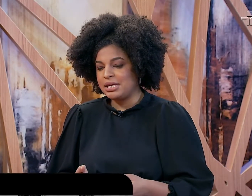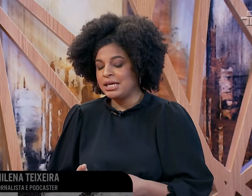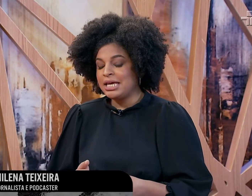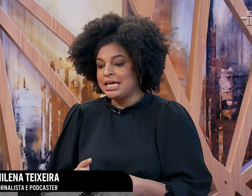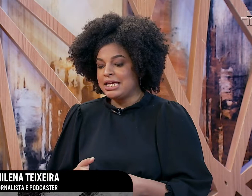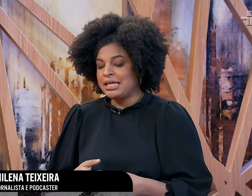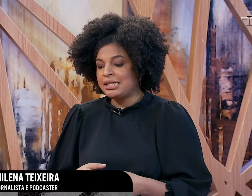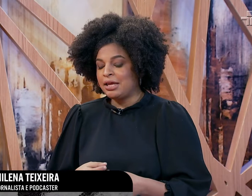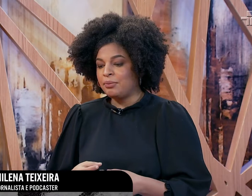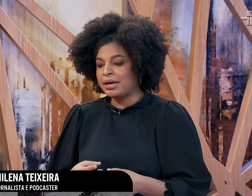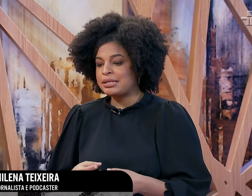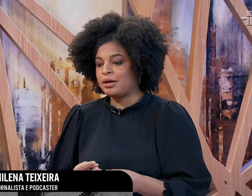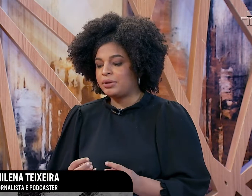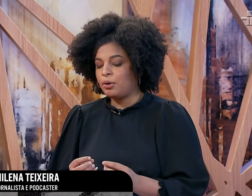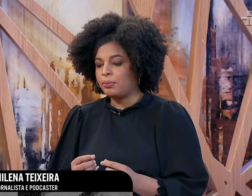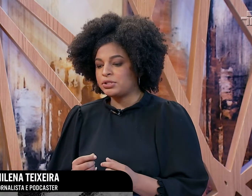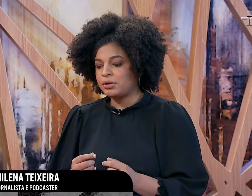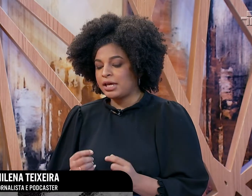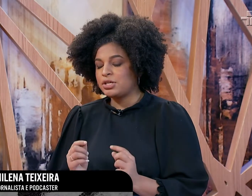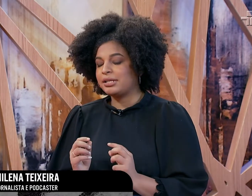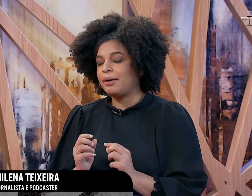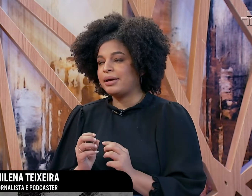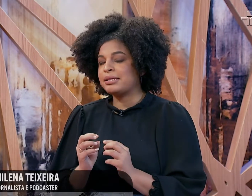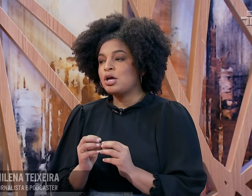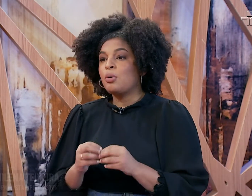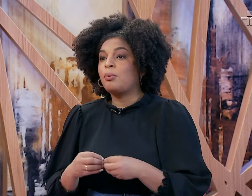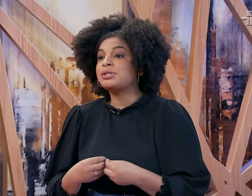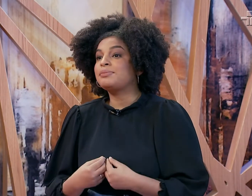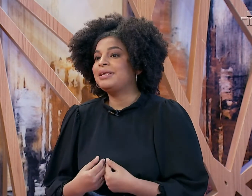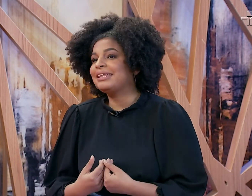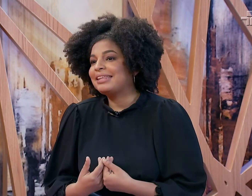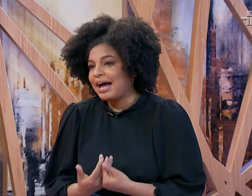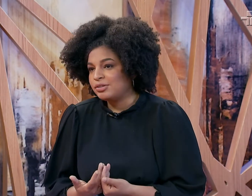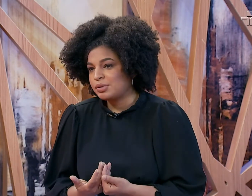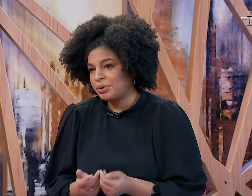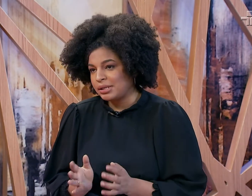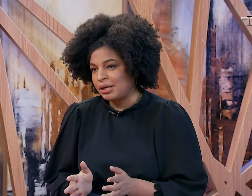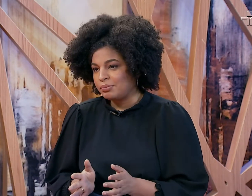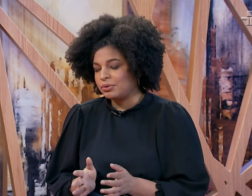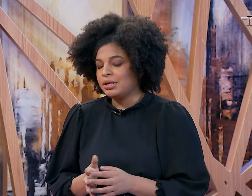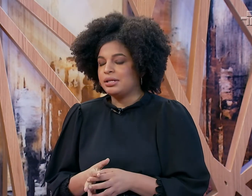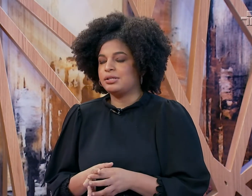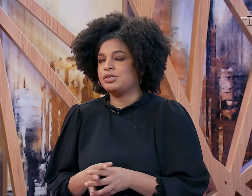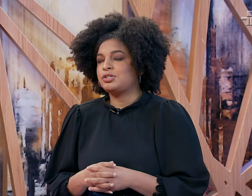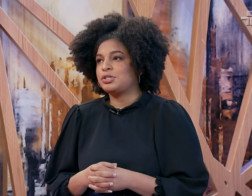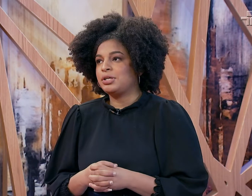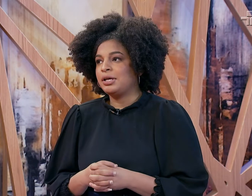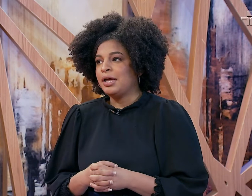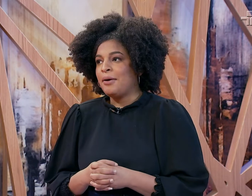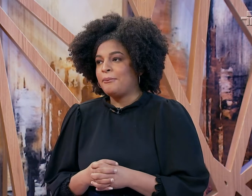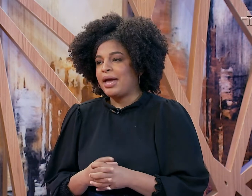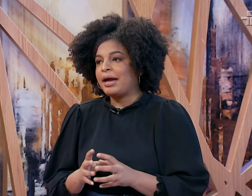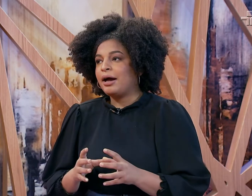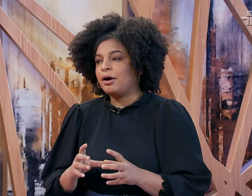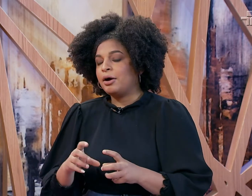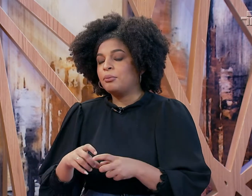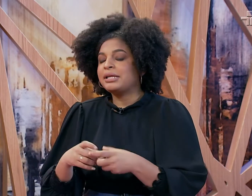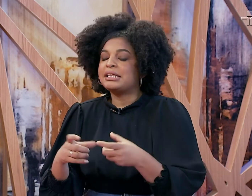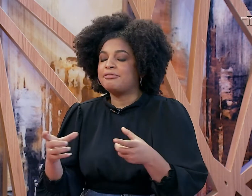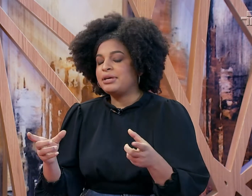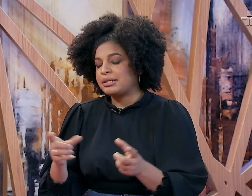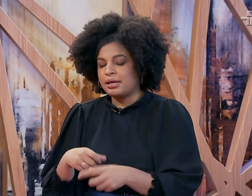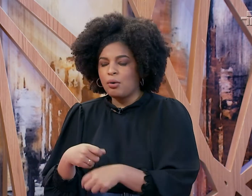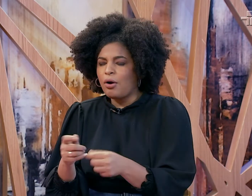para mim. E tem uma questão, né? O podcast ele dá mais possibilidades. Por exemplo, se a gente pega